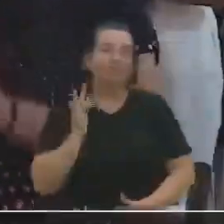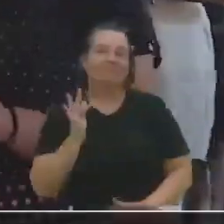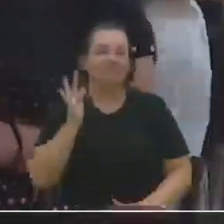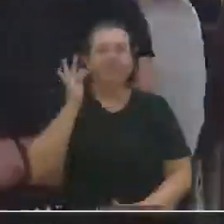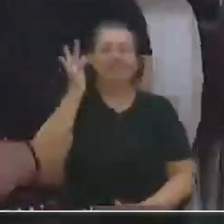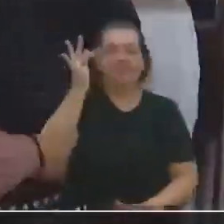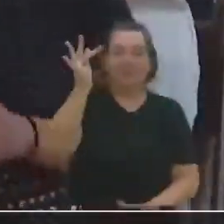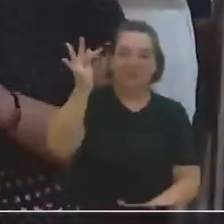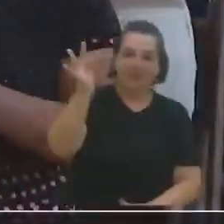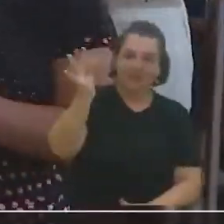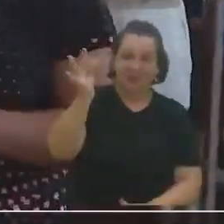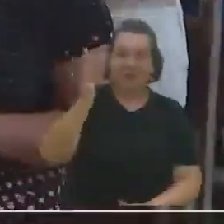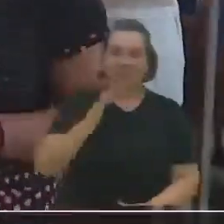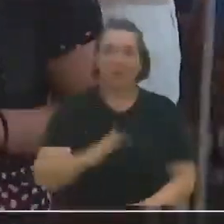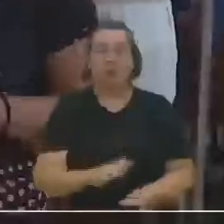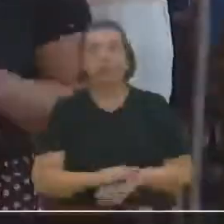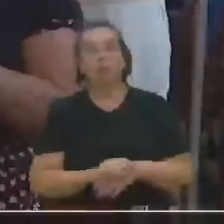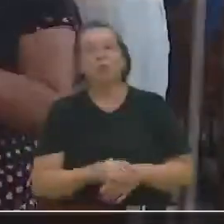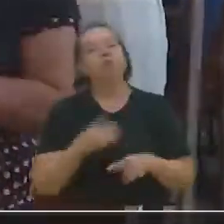No amanhã,